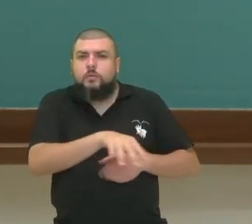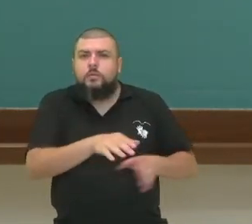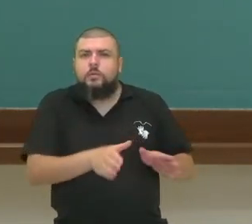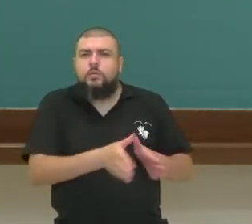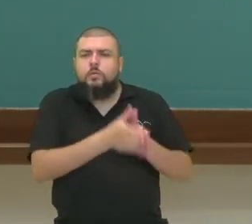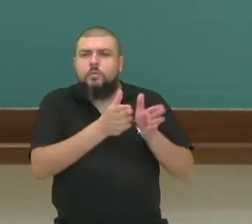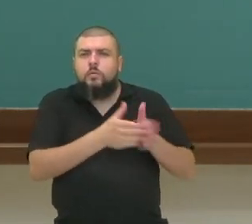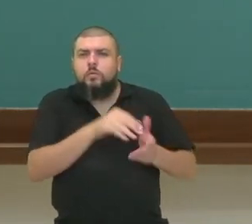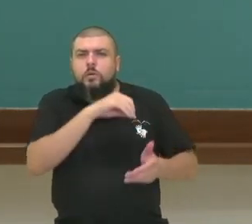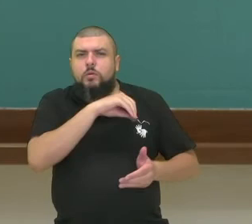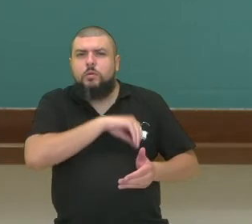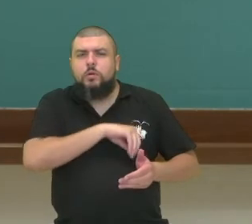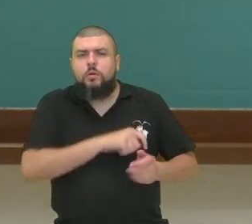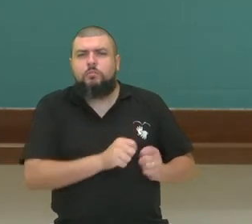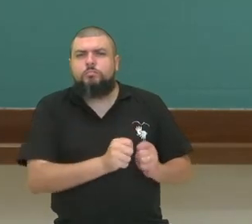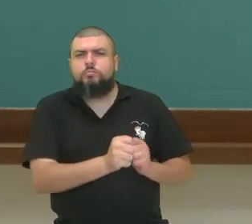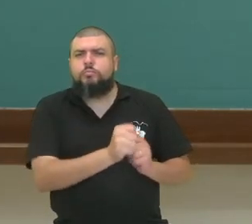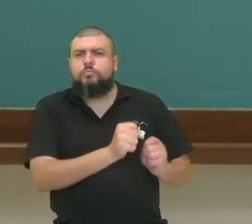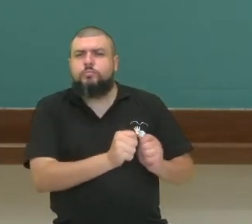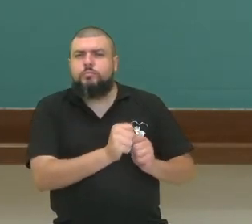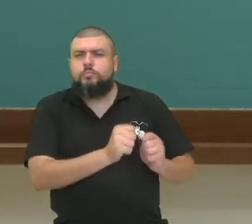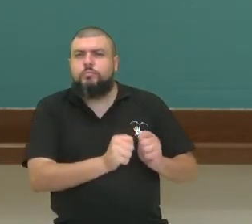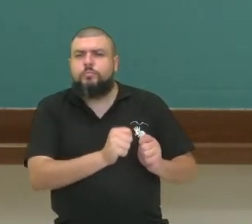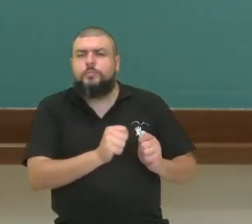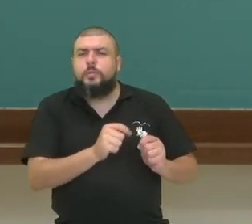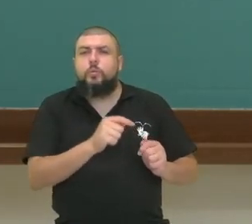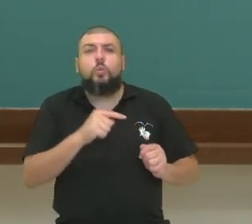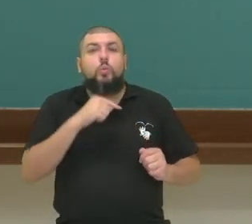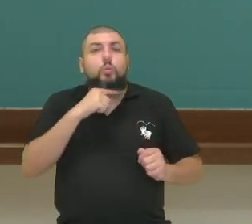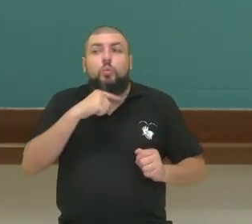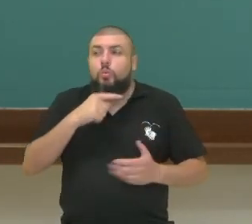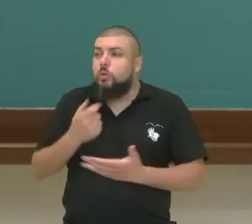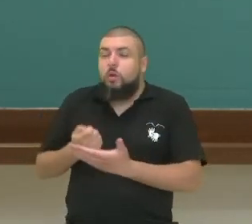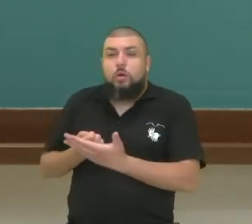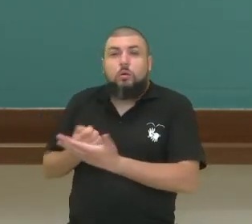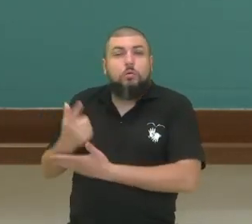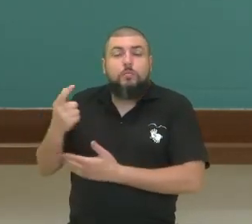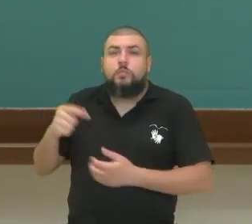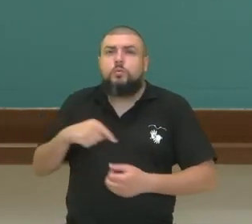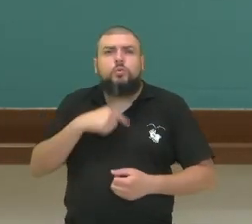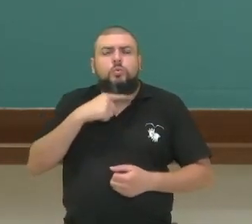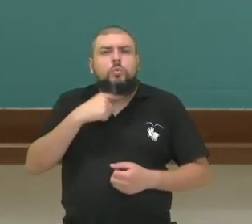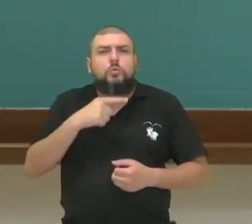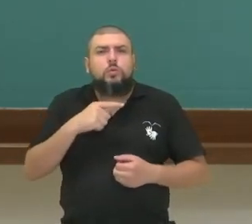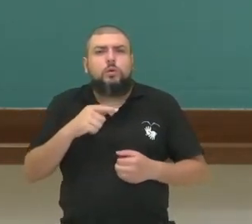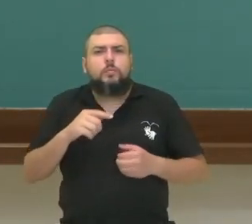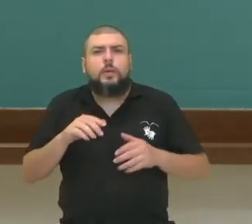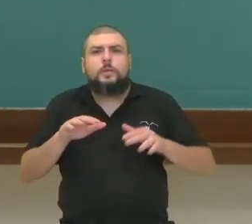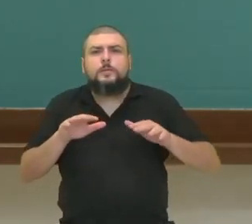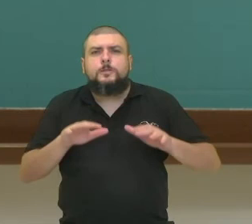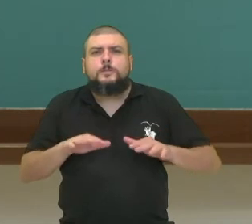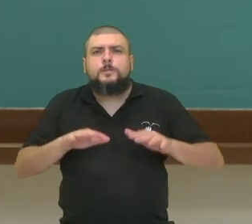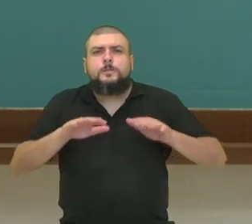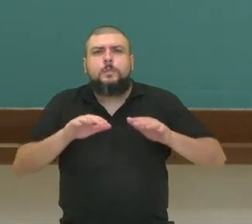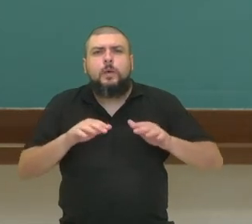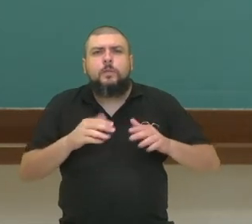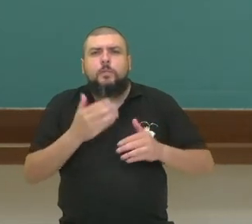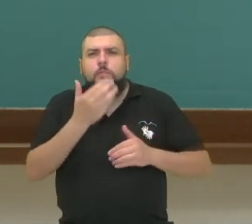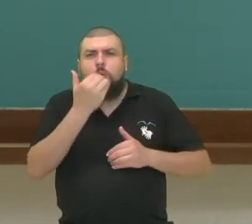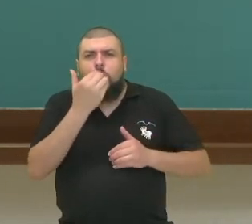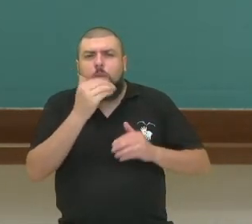foram perdendo o seu poder de compra. Ao perder seu poder de compra, elas foram podendo comprar menos, tendo menos recursos, menos